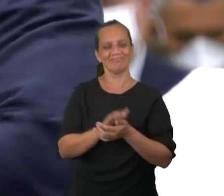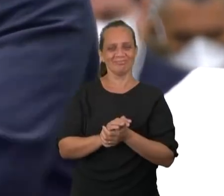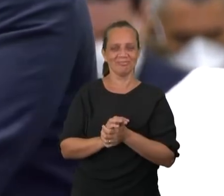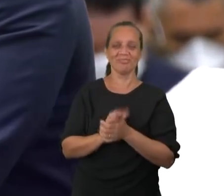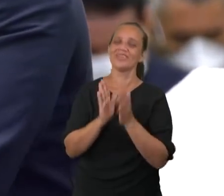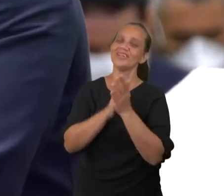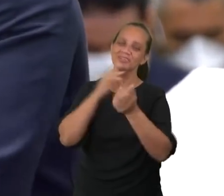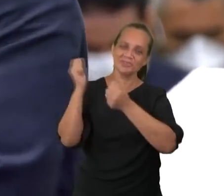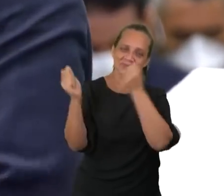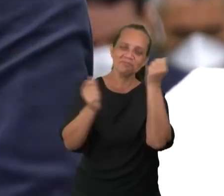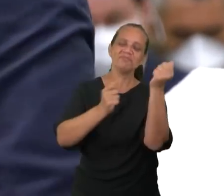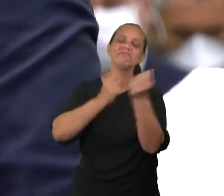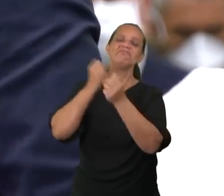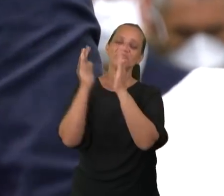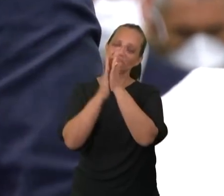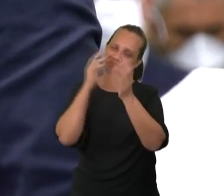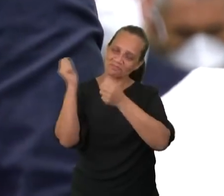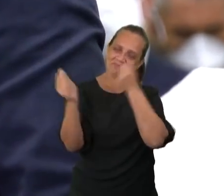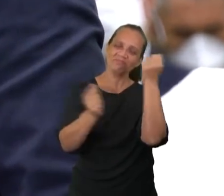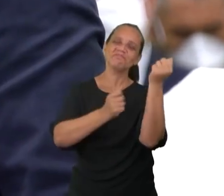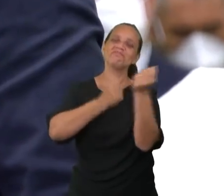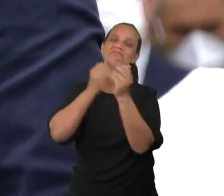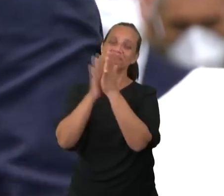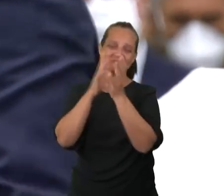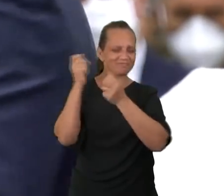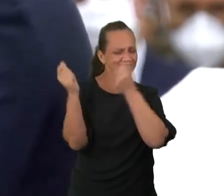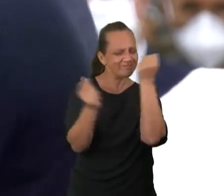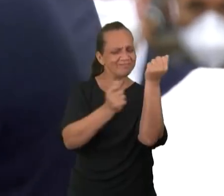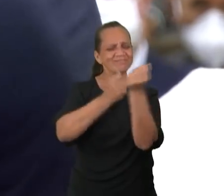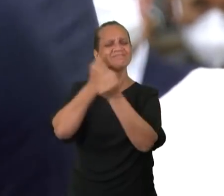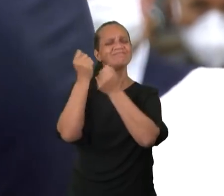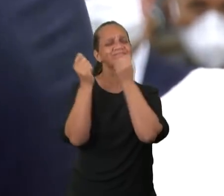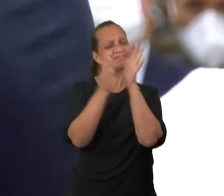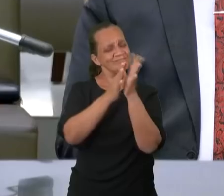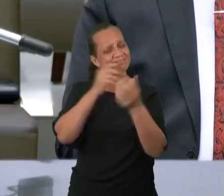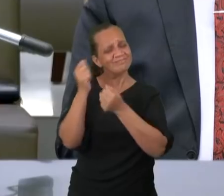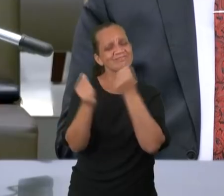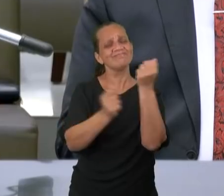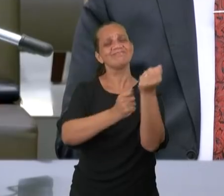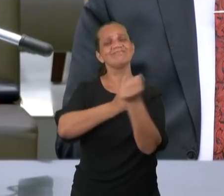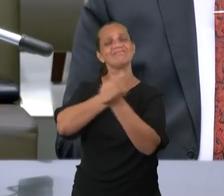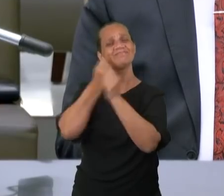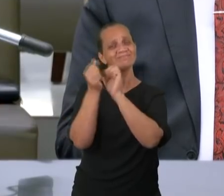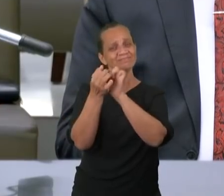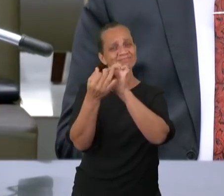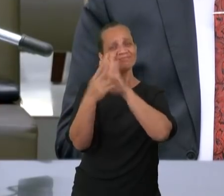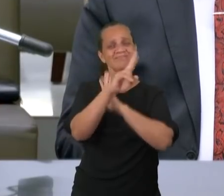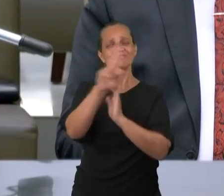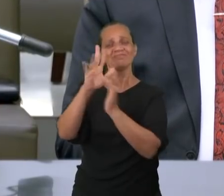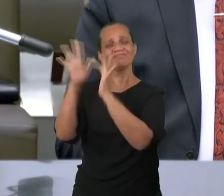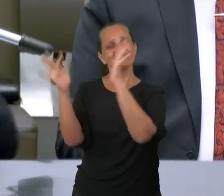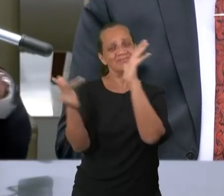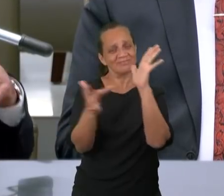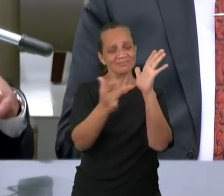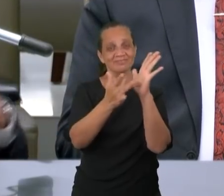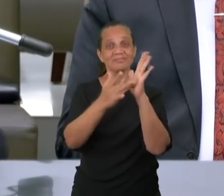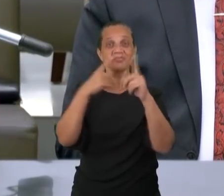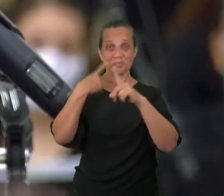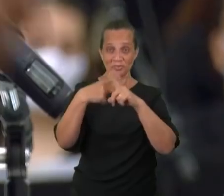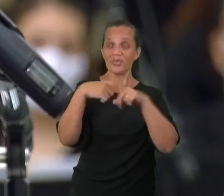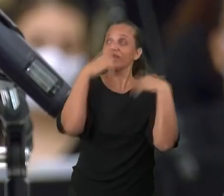Oh, aleluia, aleluia, aleluia, aleluia. Glória ao nome do Senhor Jesus,